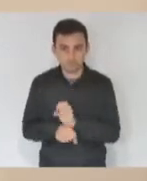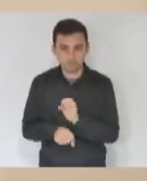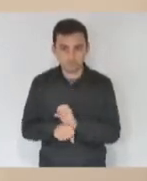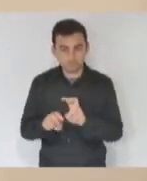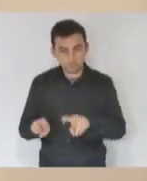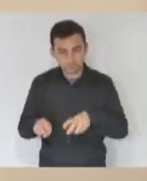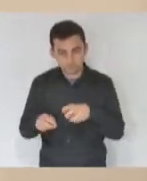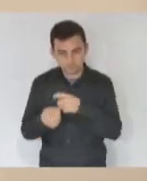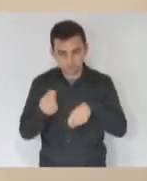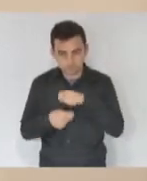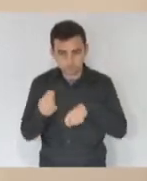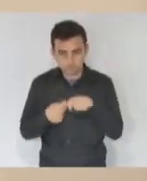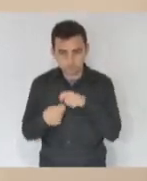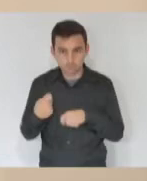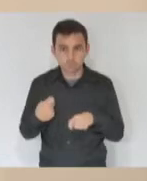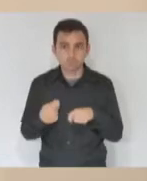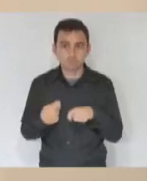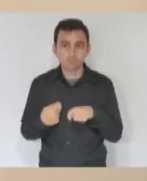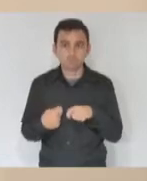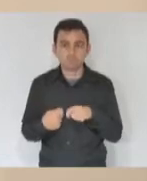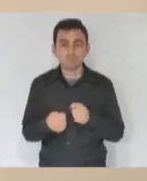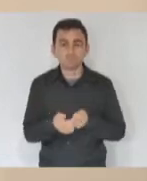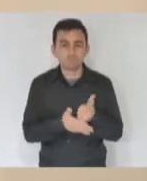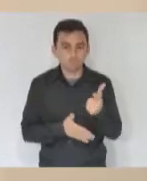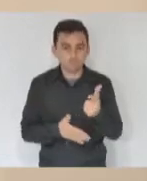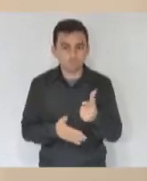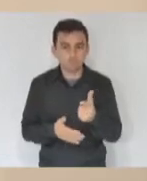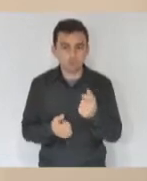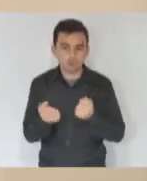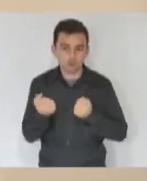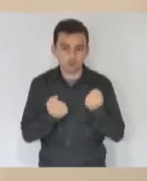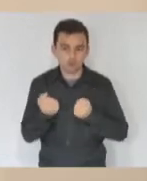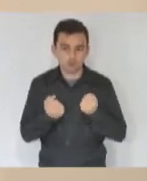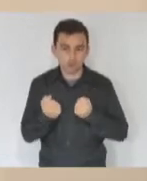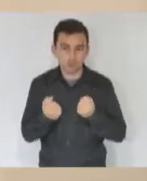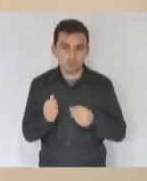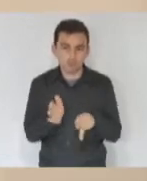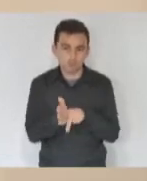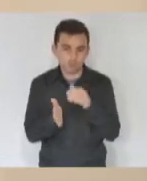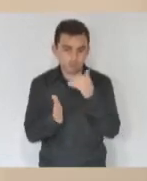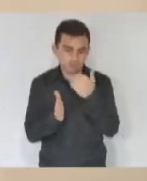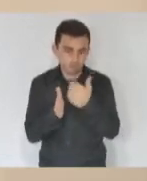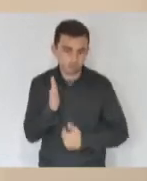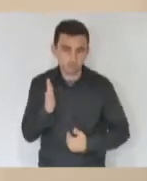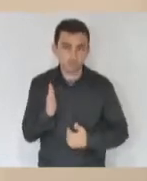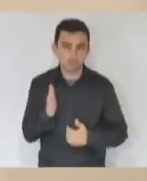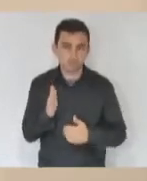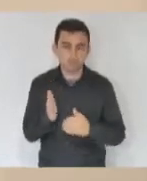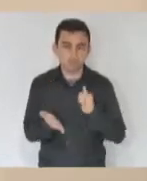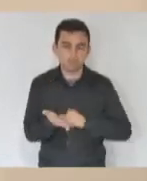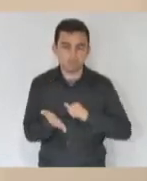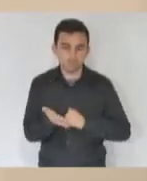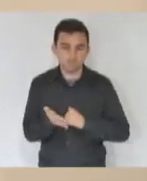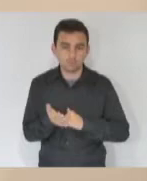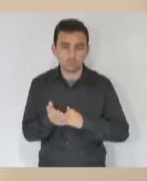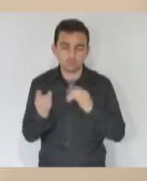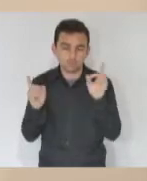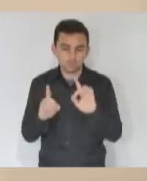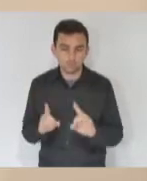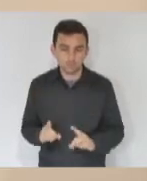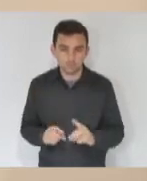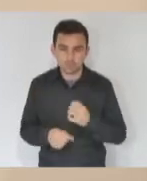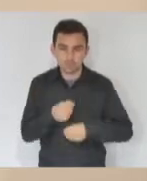Fazenda informações acerca da aquisição de veículos adquiridos com o benefício da isenção do imposto para pessoa com deficiência nos anos